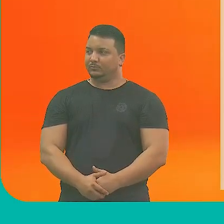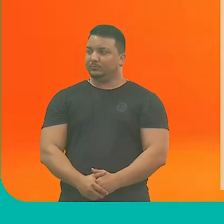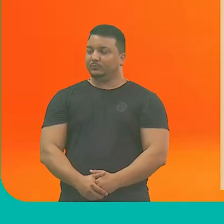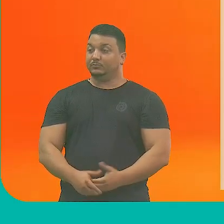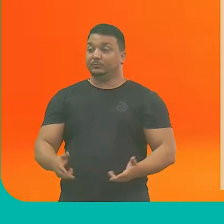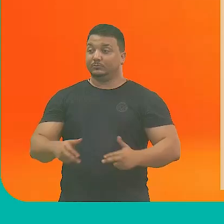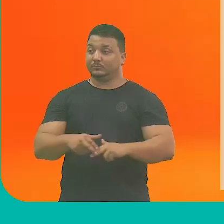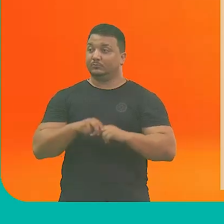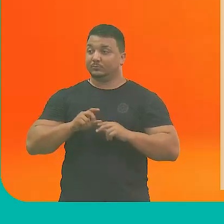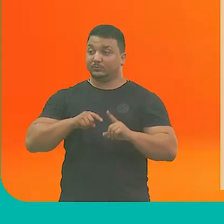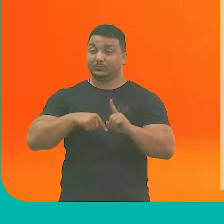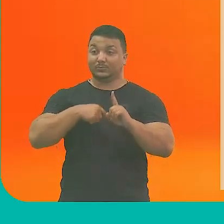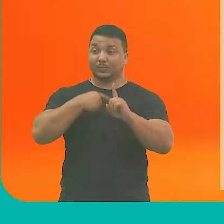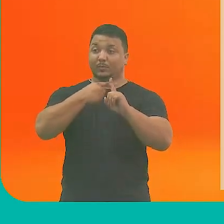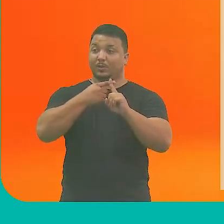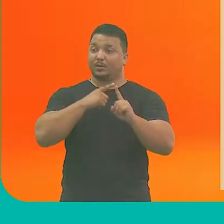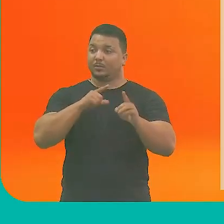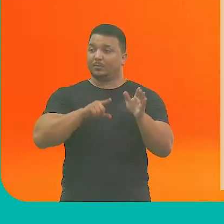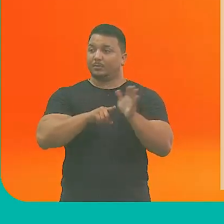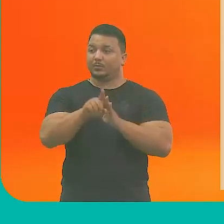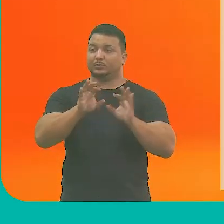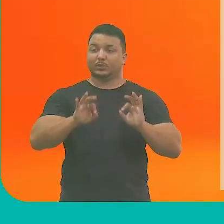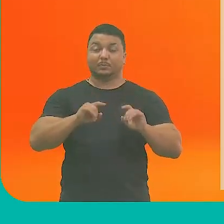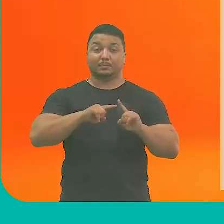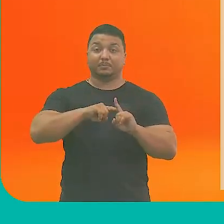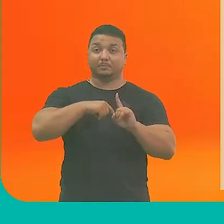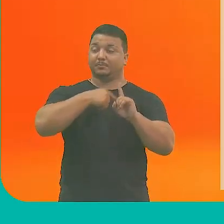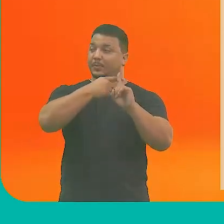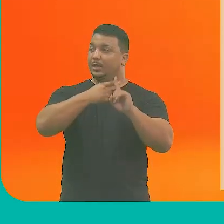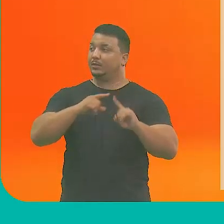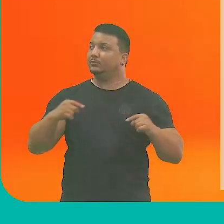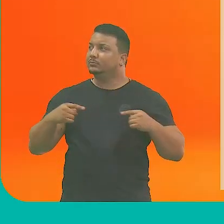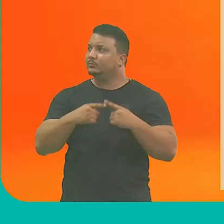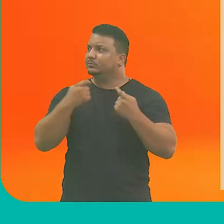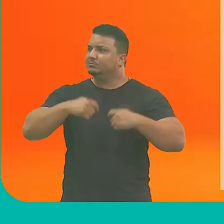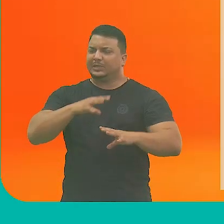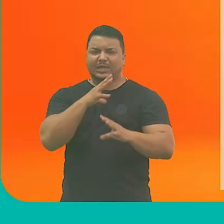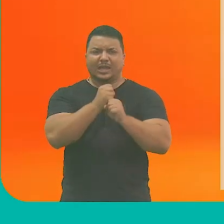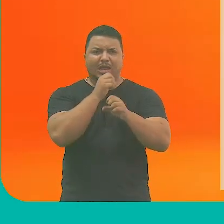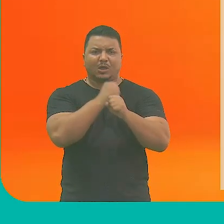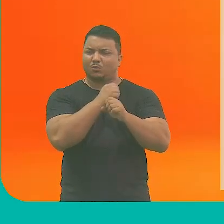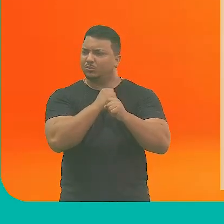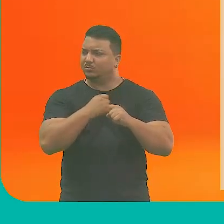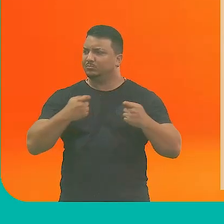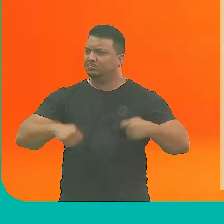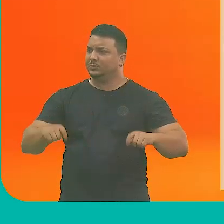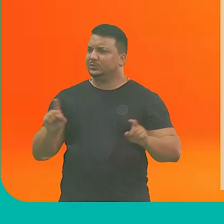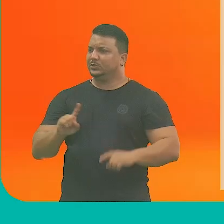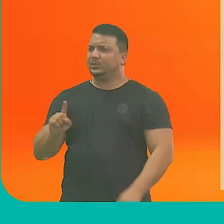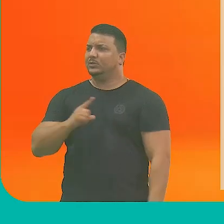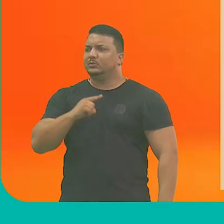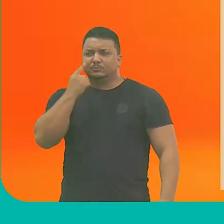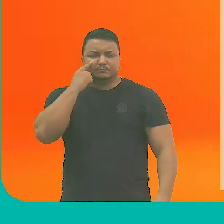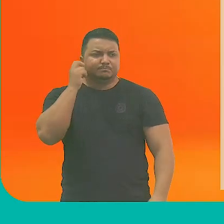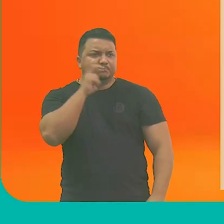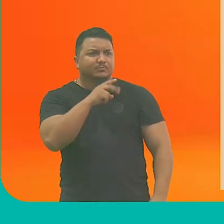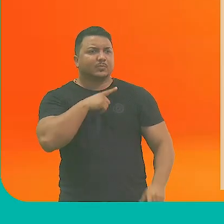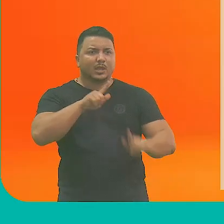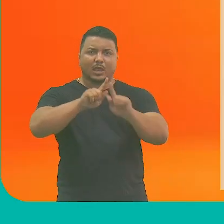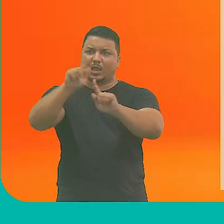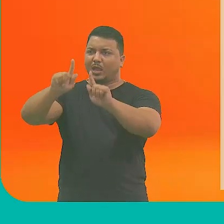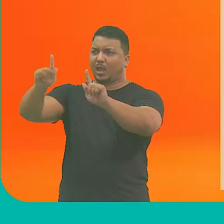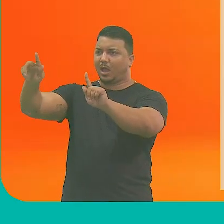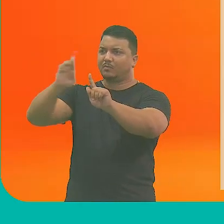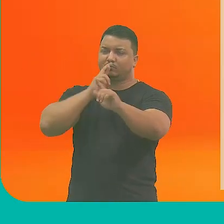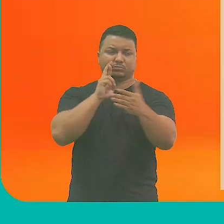Então é mais uma questão em que a gente não faz conta, a gente olha para o gráfico